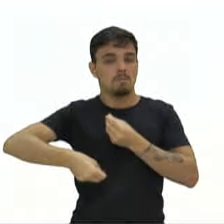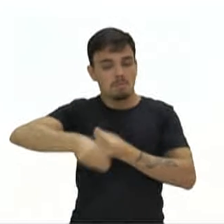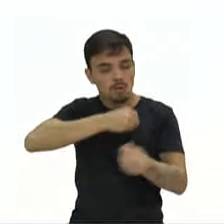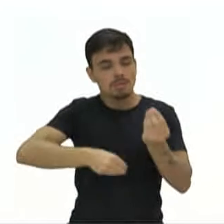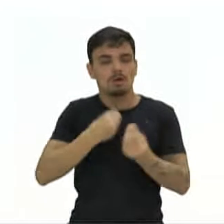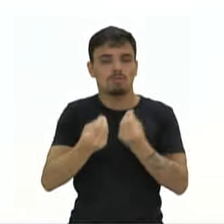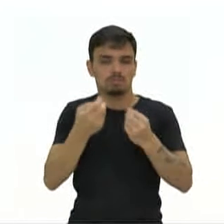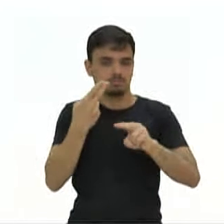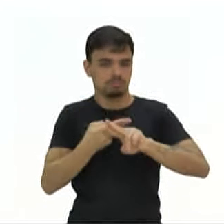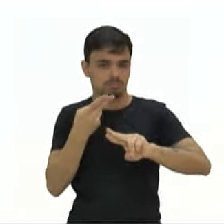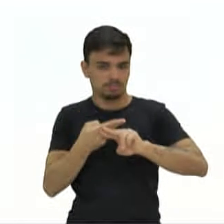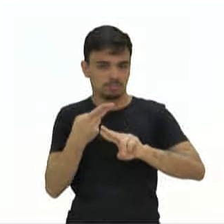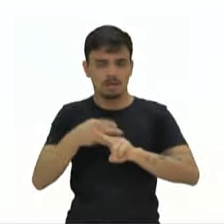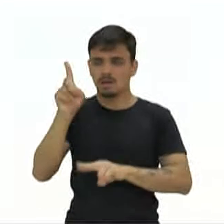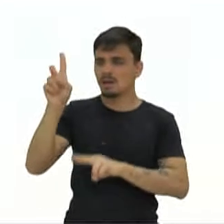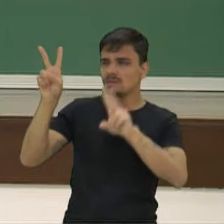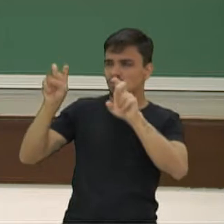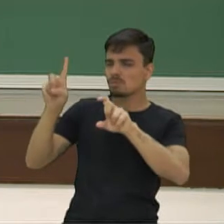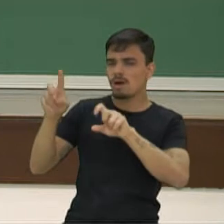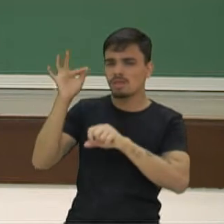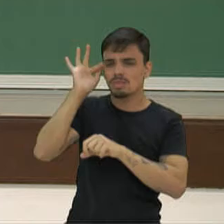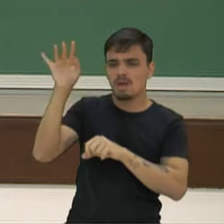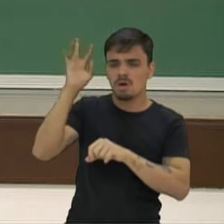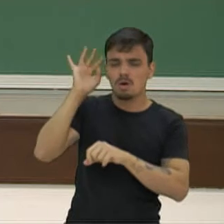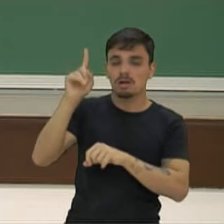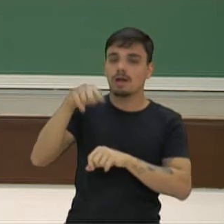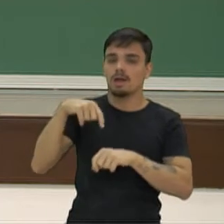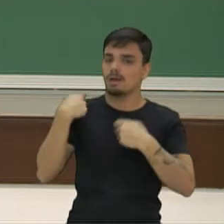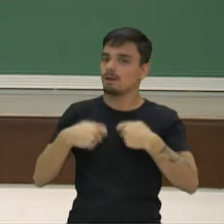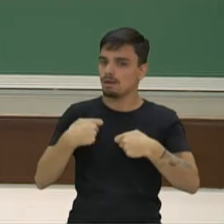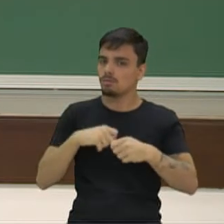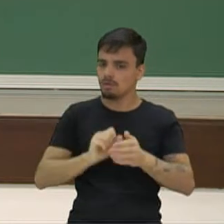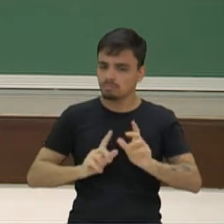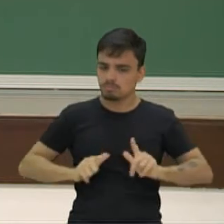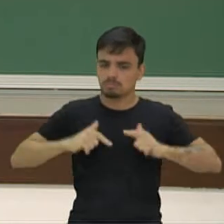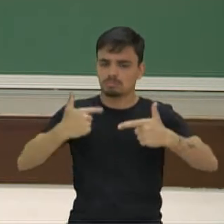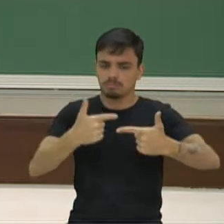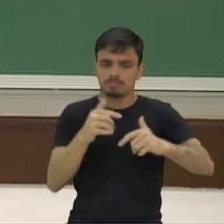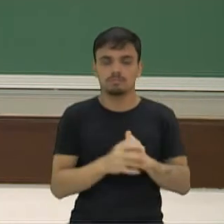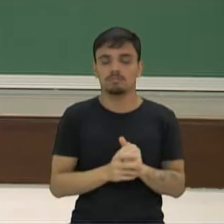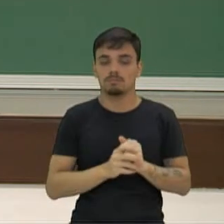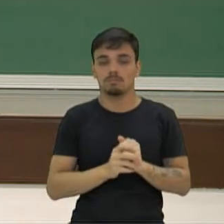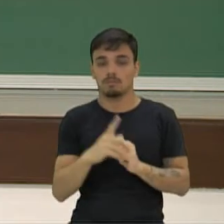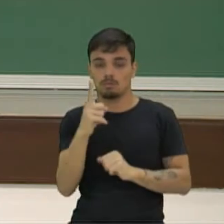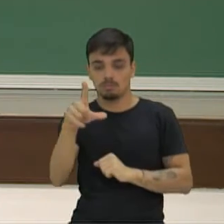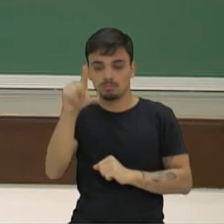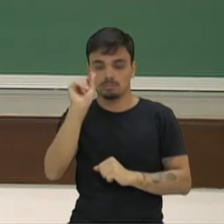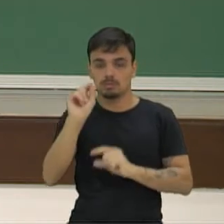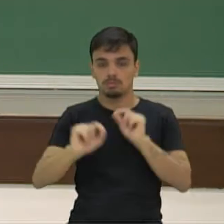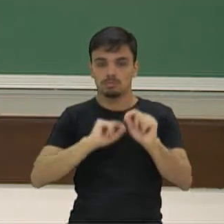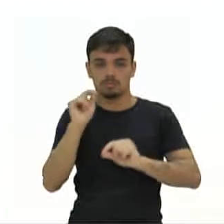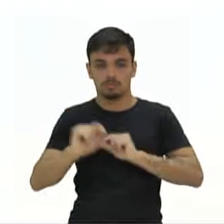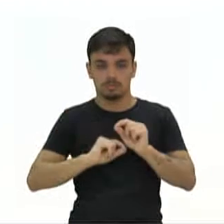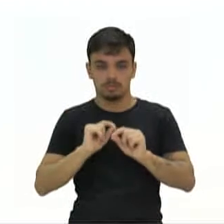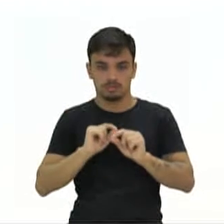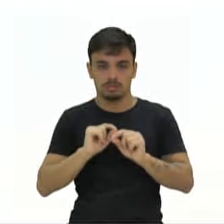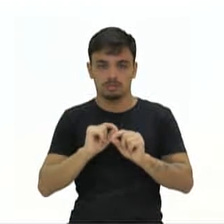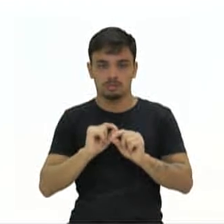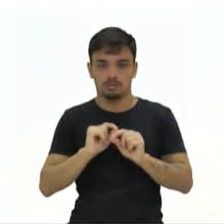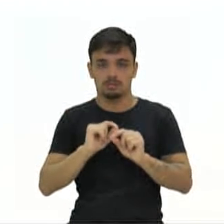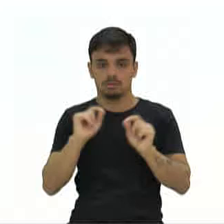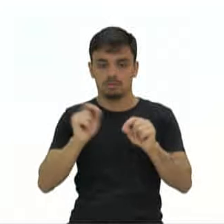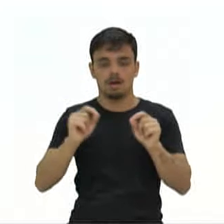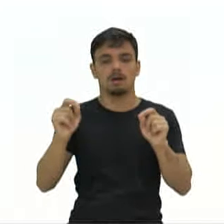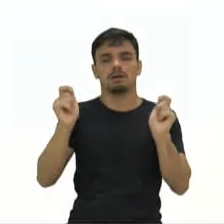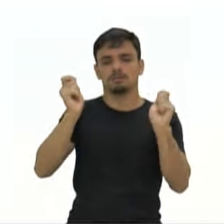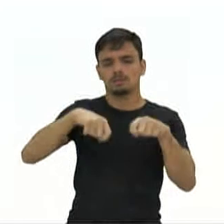coisa teórica que não serve para nada. É a tua atitude e a minha atitude. Uma alternativa adequada e viável para